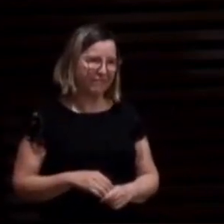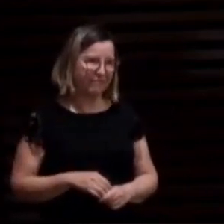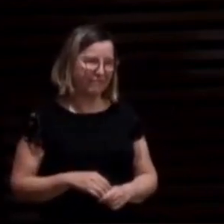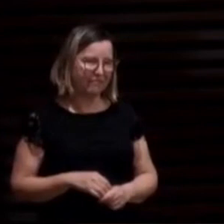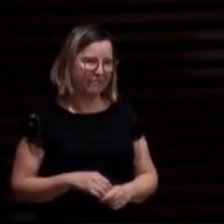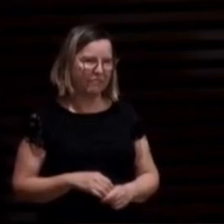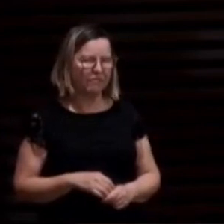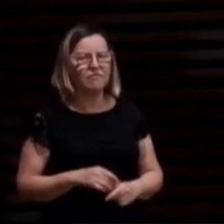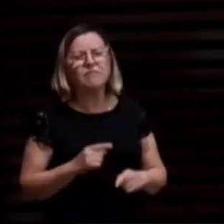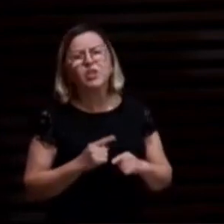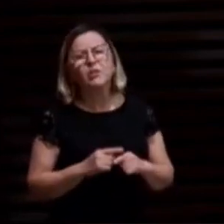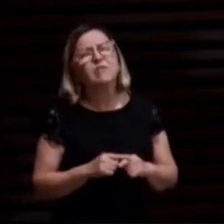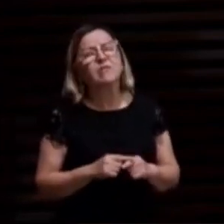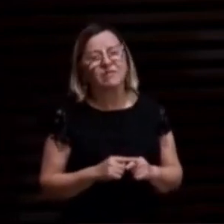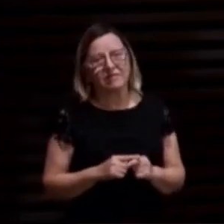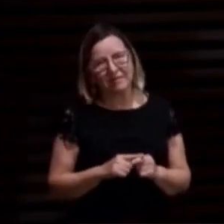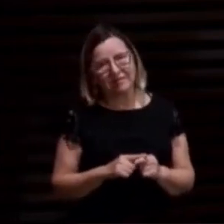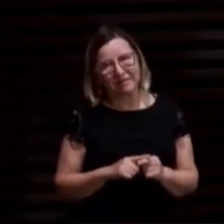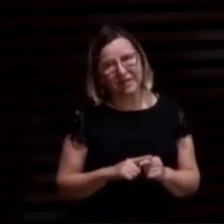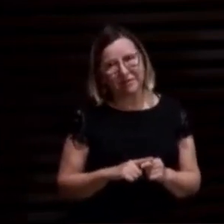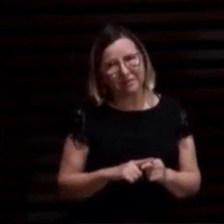para quê?